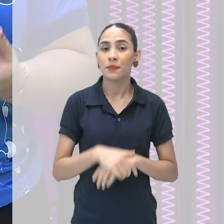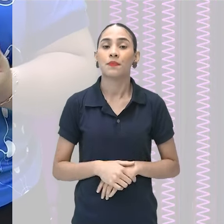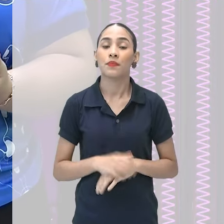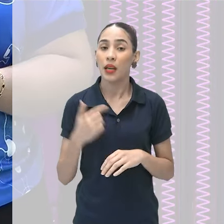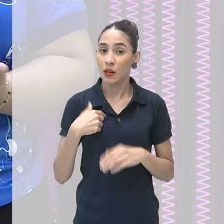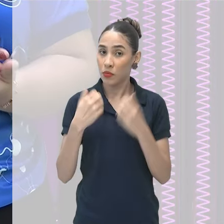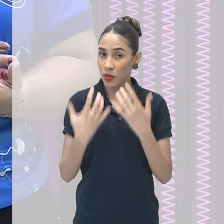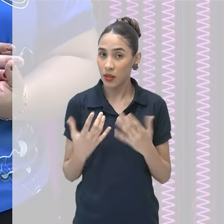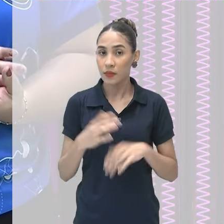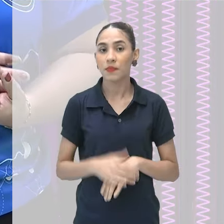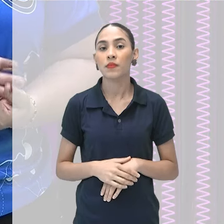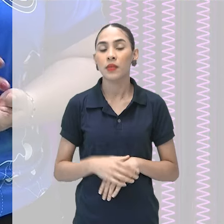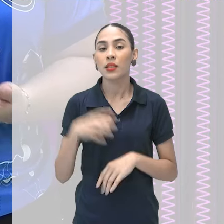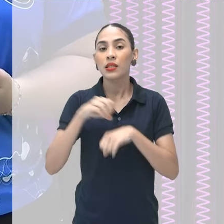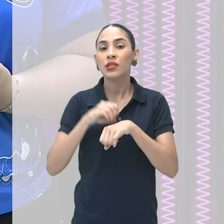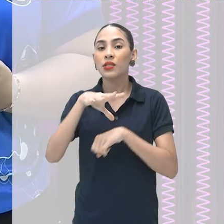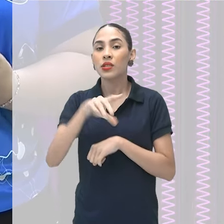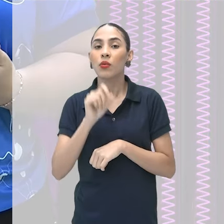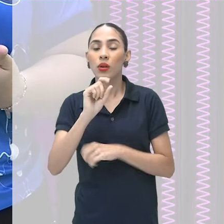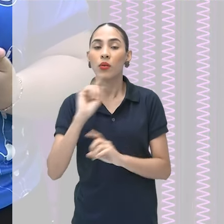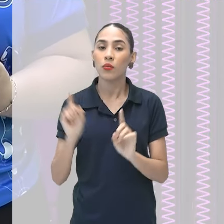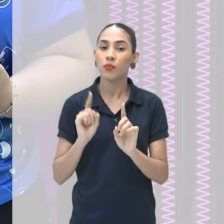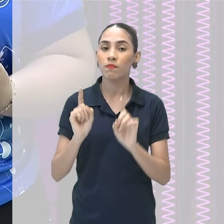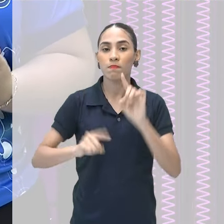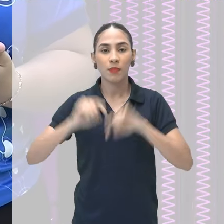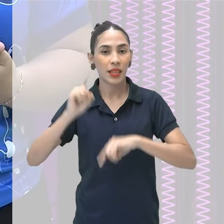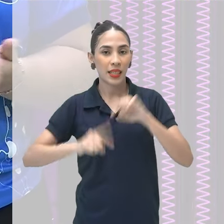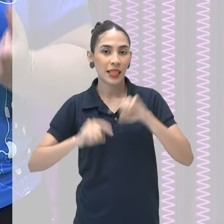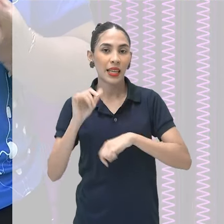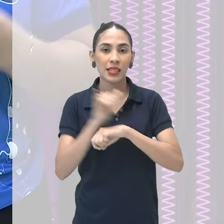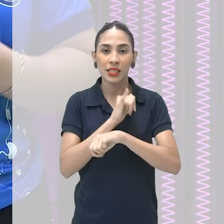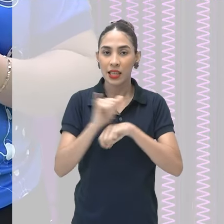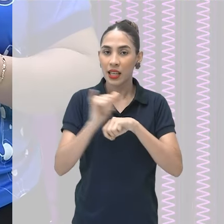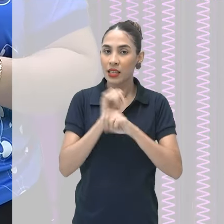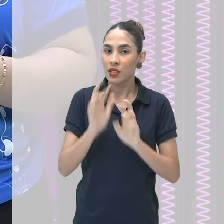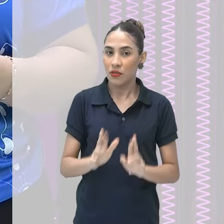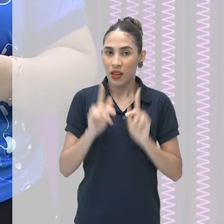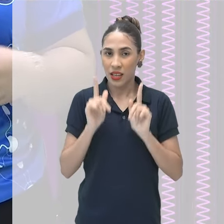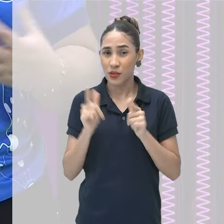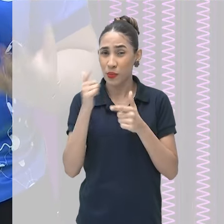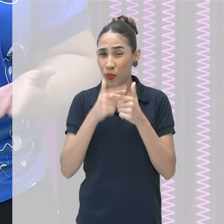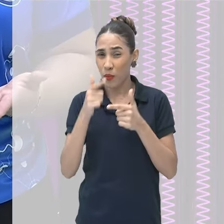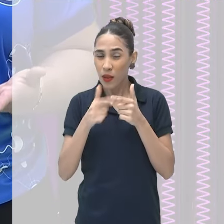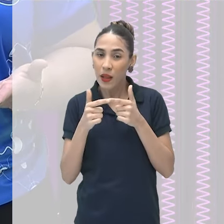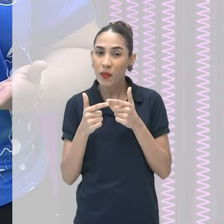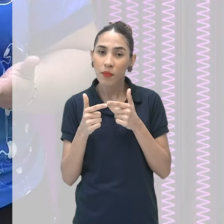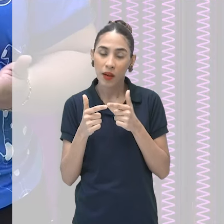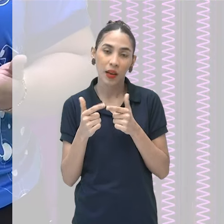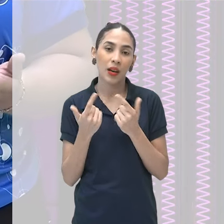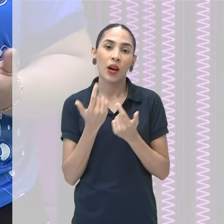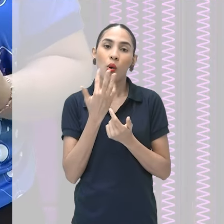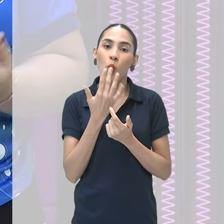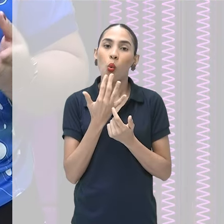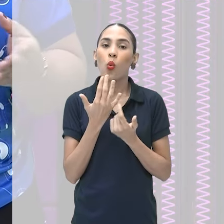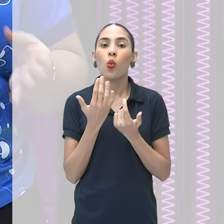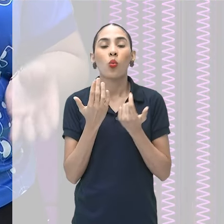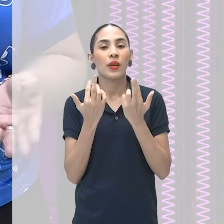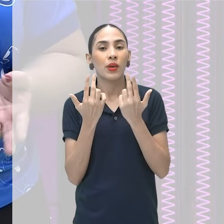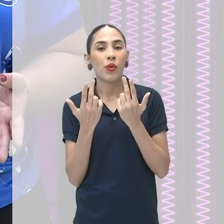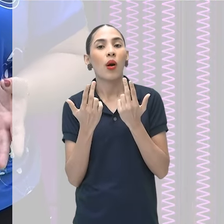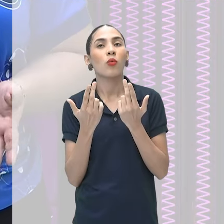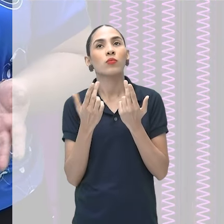Como eu falei, elas estão indicando aí objetos diferentes. O problema de ter as cores iguais seria se a gente